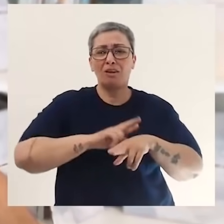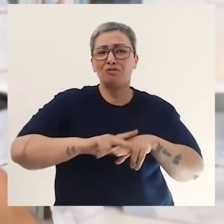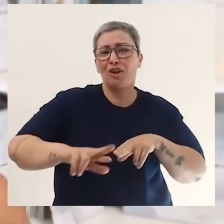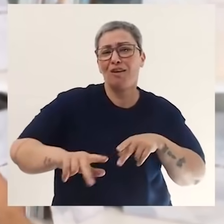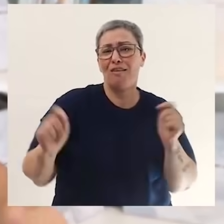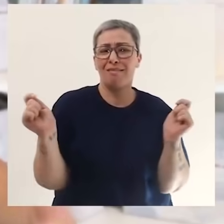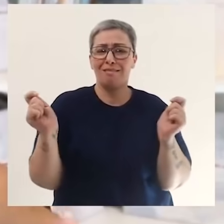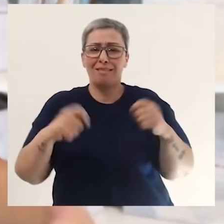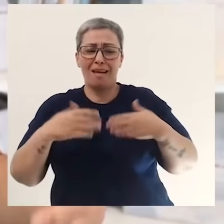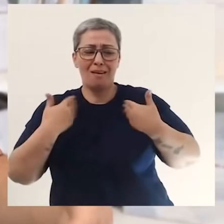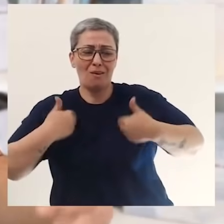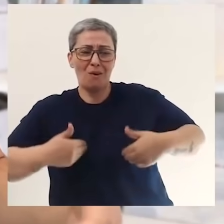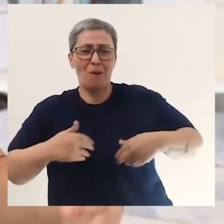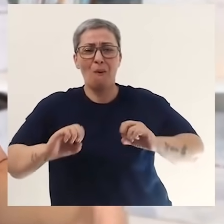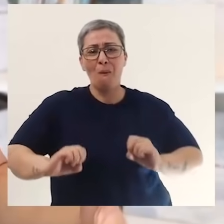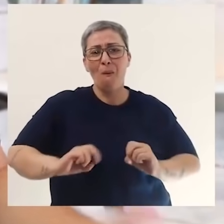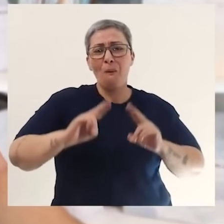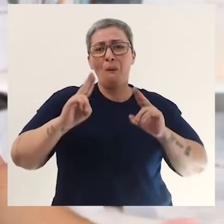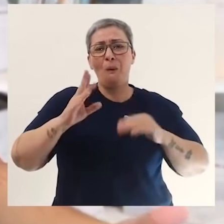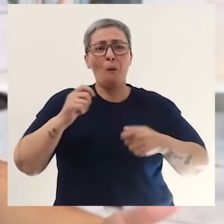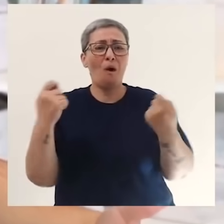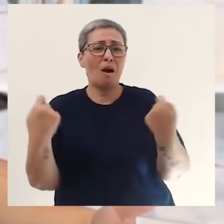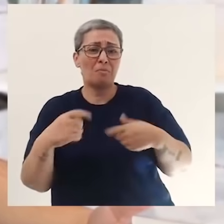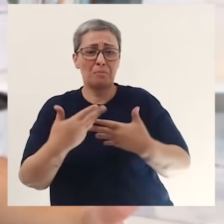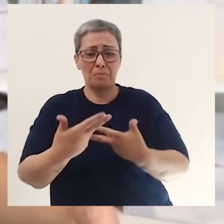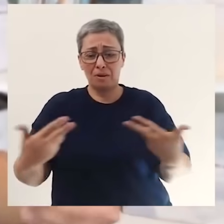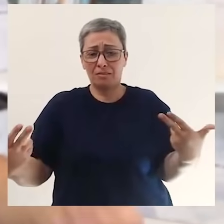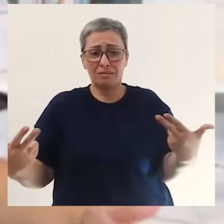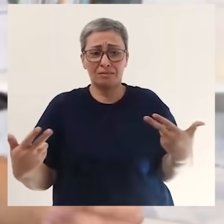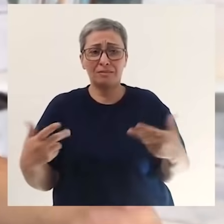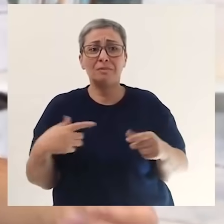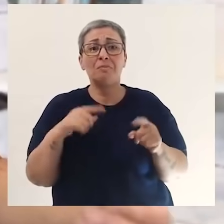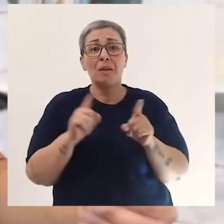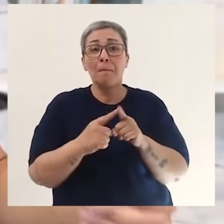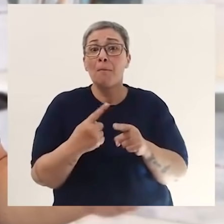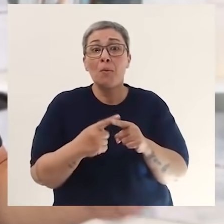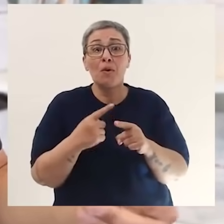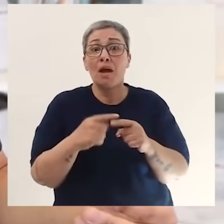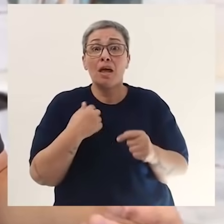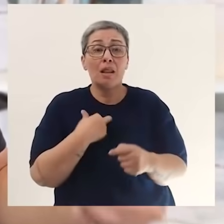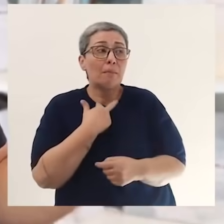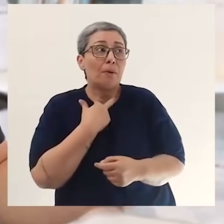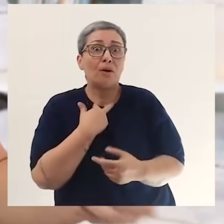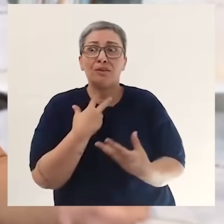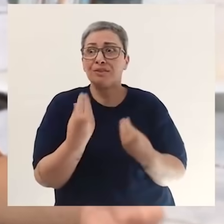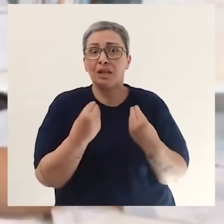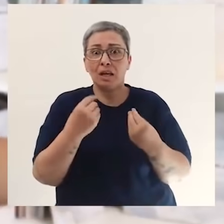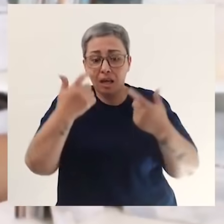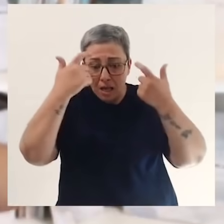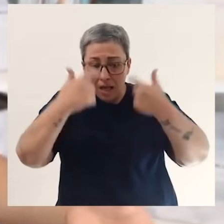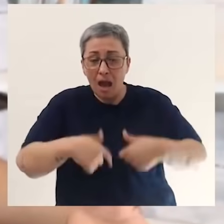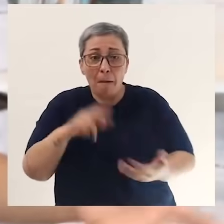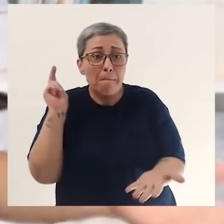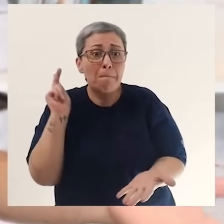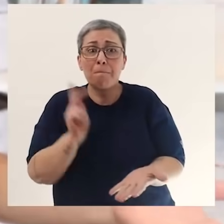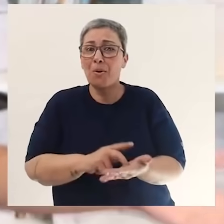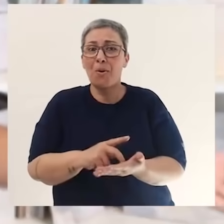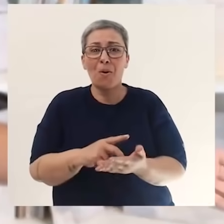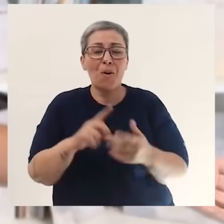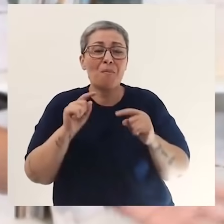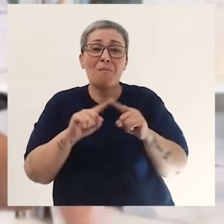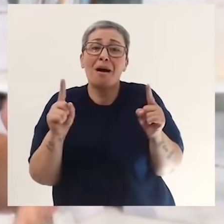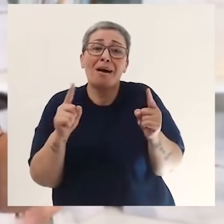capacidade física ou habilidade. Porque não podemos ser quem de fato somos?